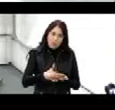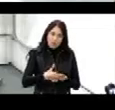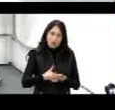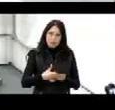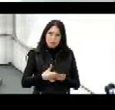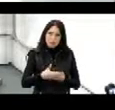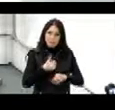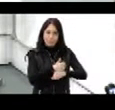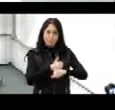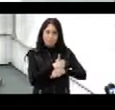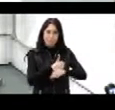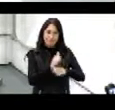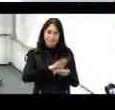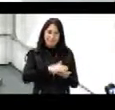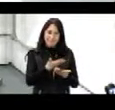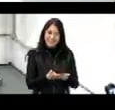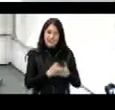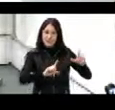tradução e interpretação.